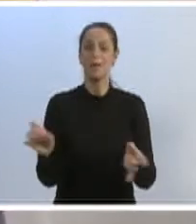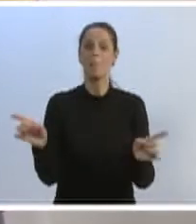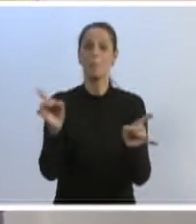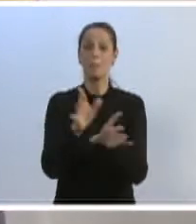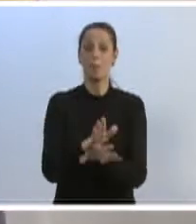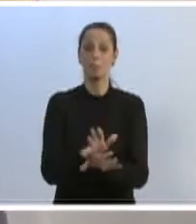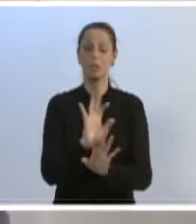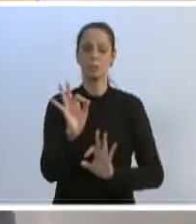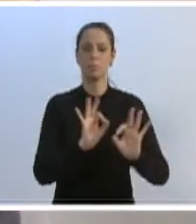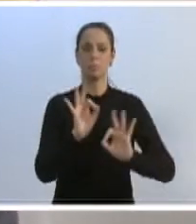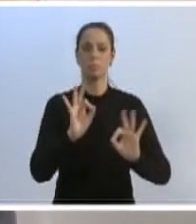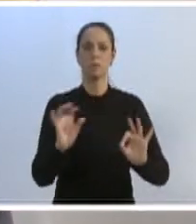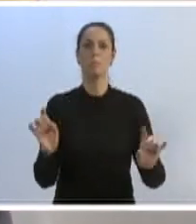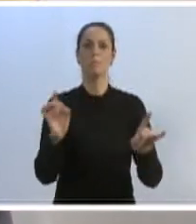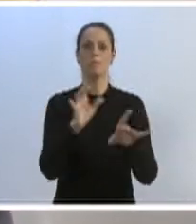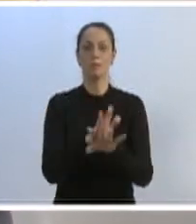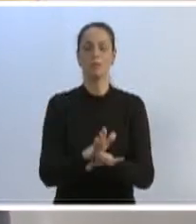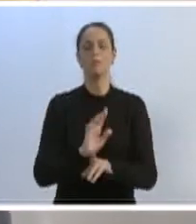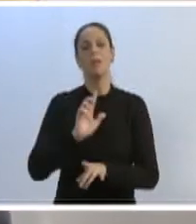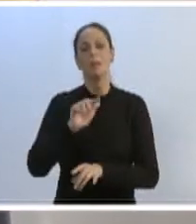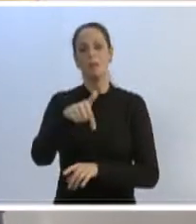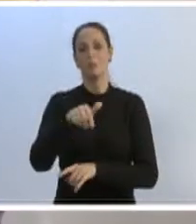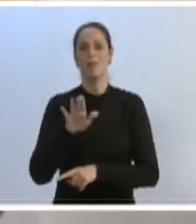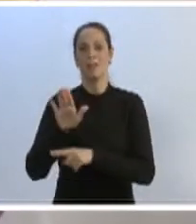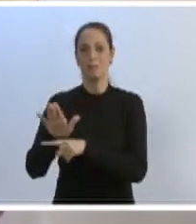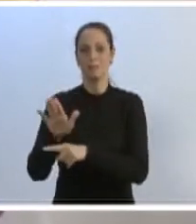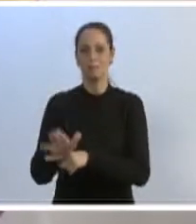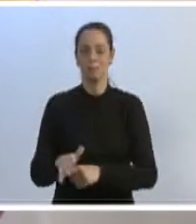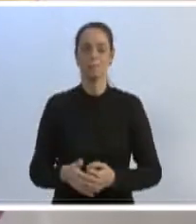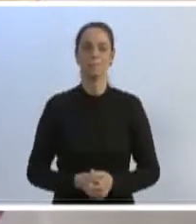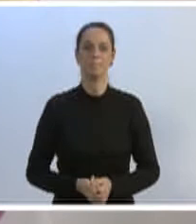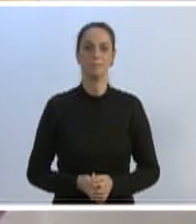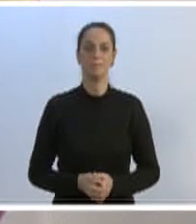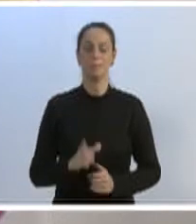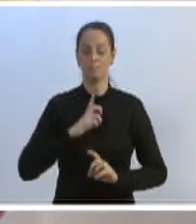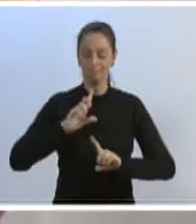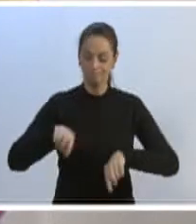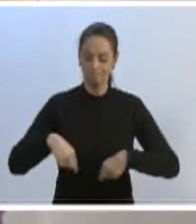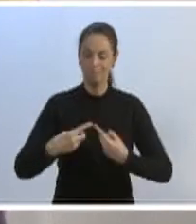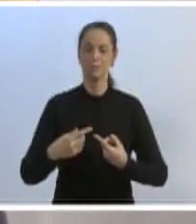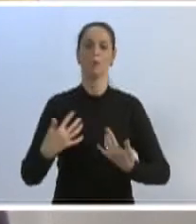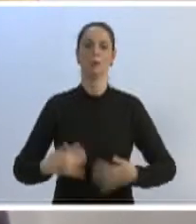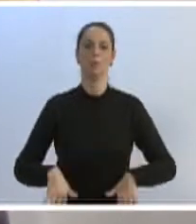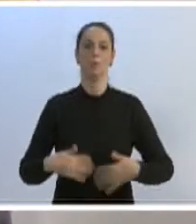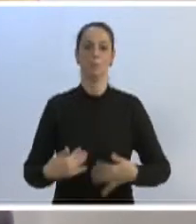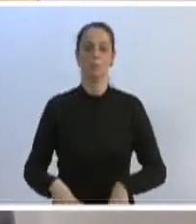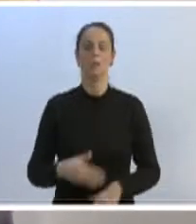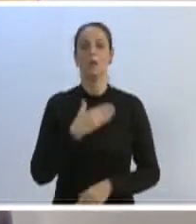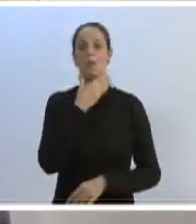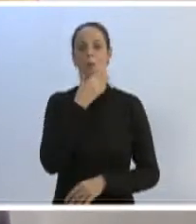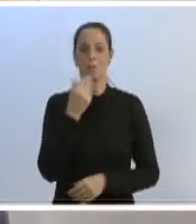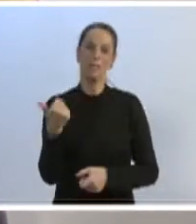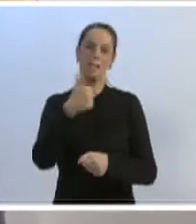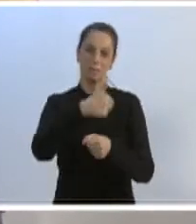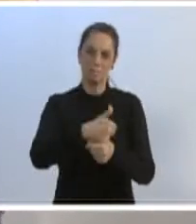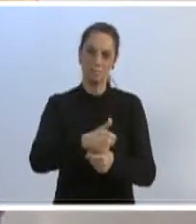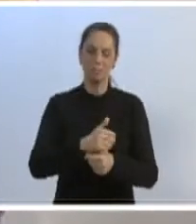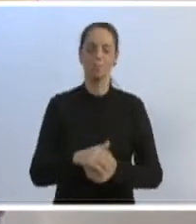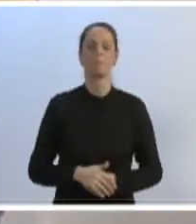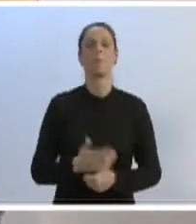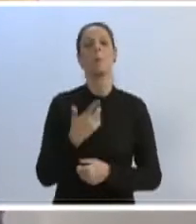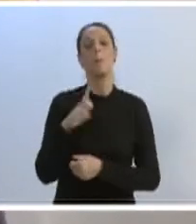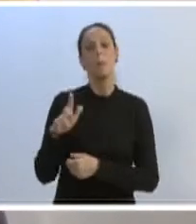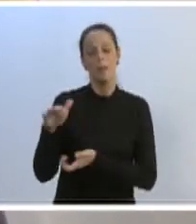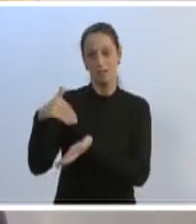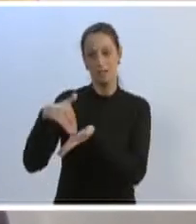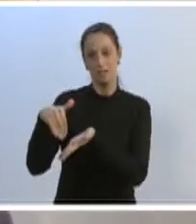seja utilizada. Então, também tem um desafio o Menestrina. Da mesma forma como o